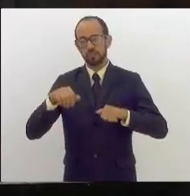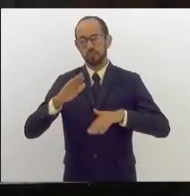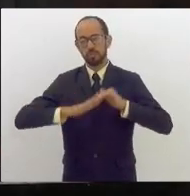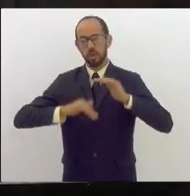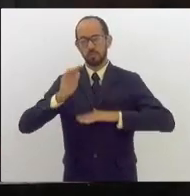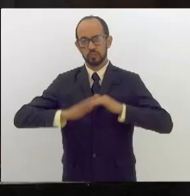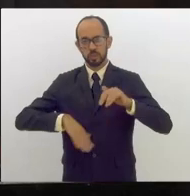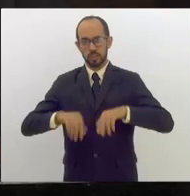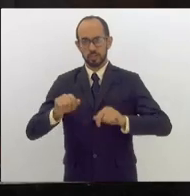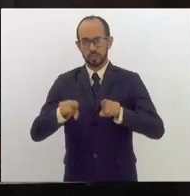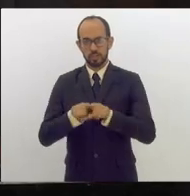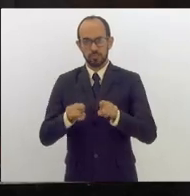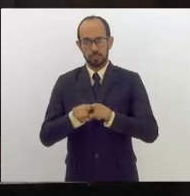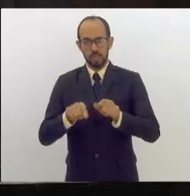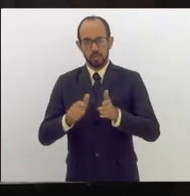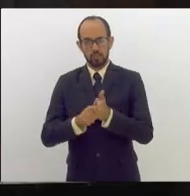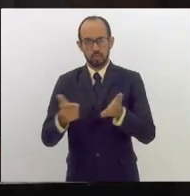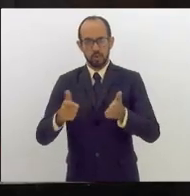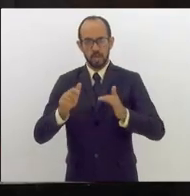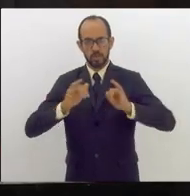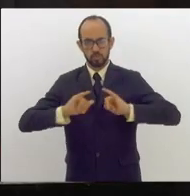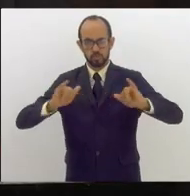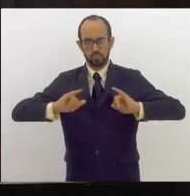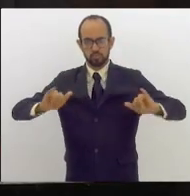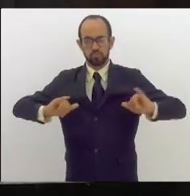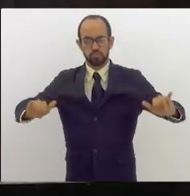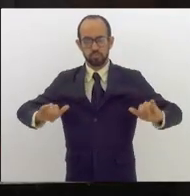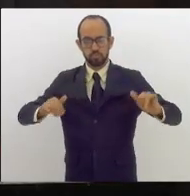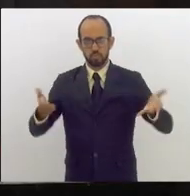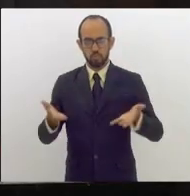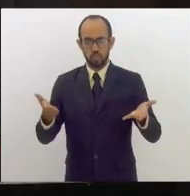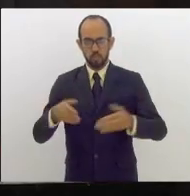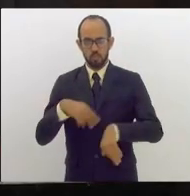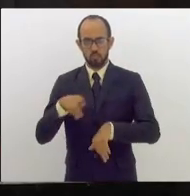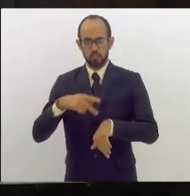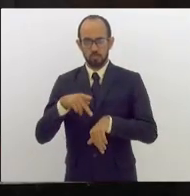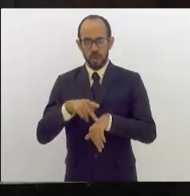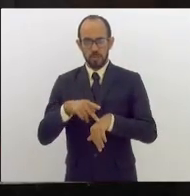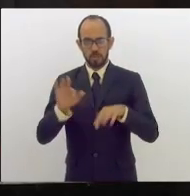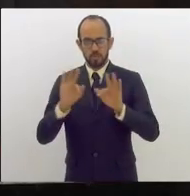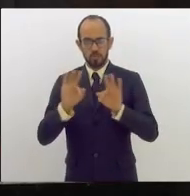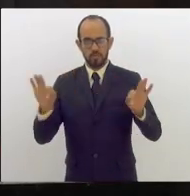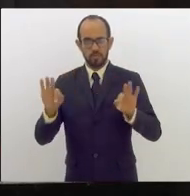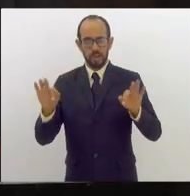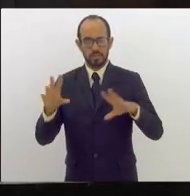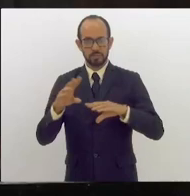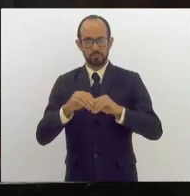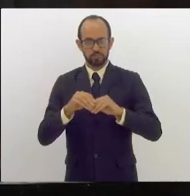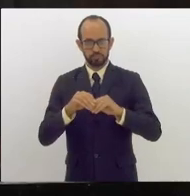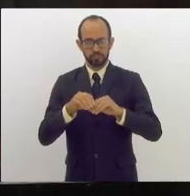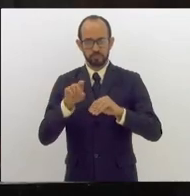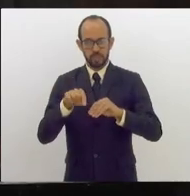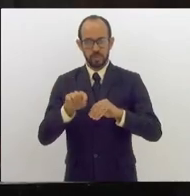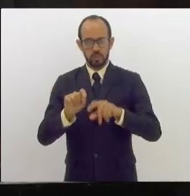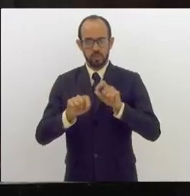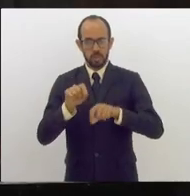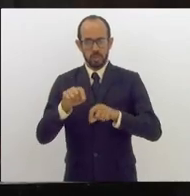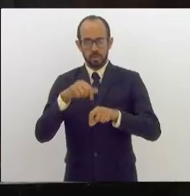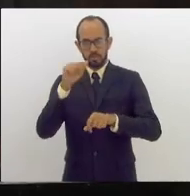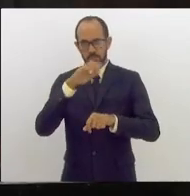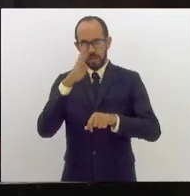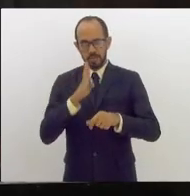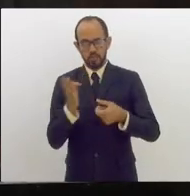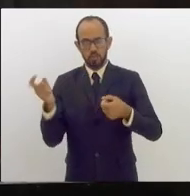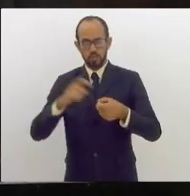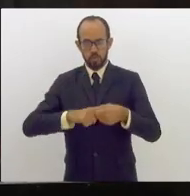as manchetes hoje dos jornais de vários países do mundo usava uma frase síntese que era essa o Brasil está